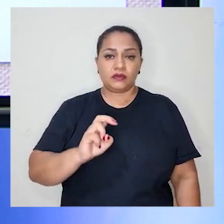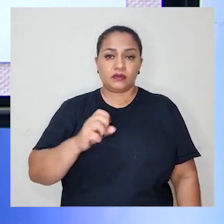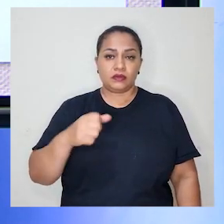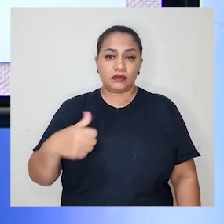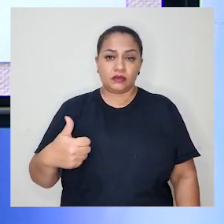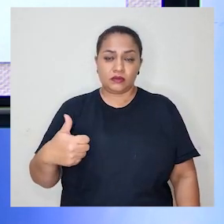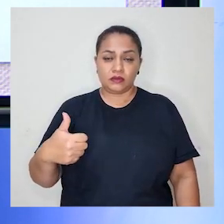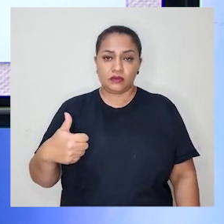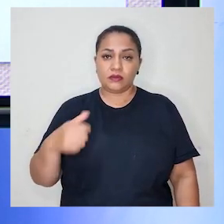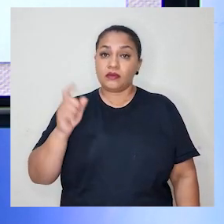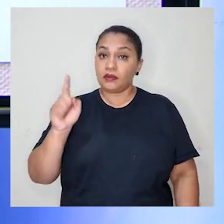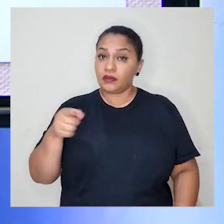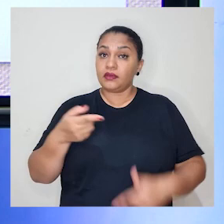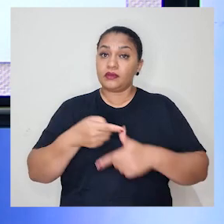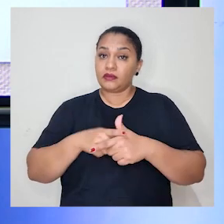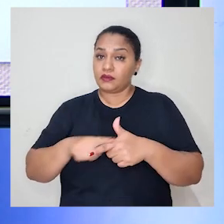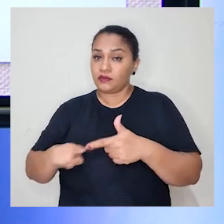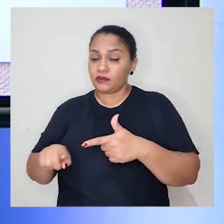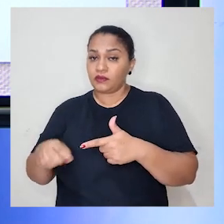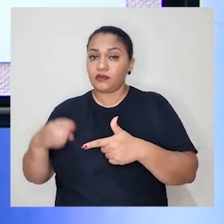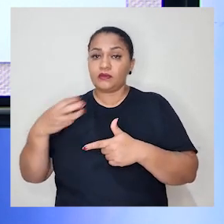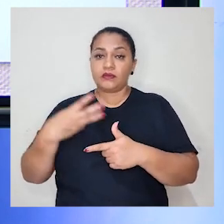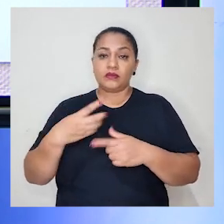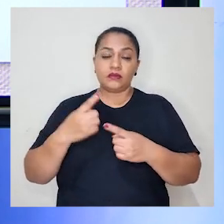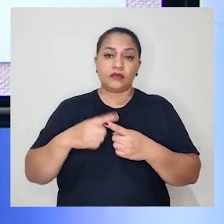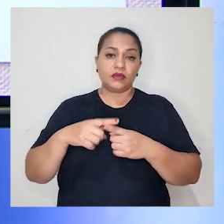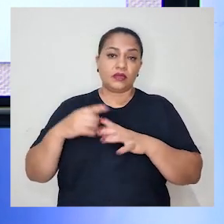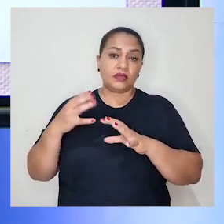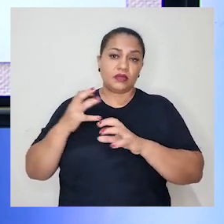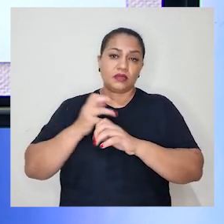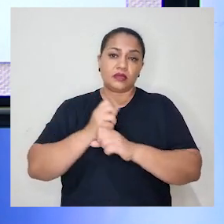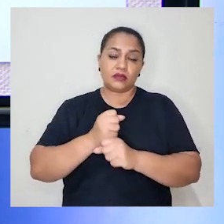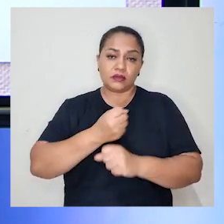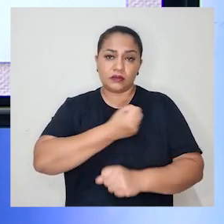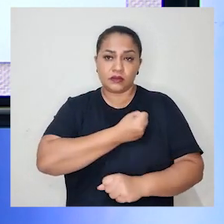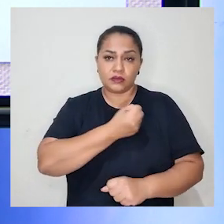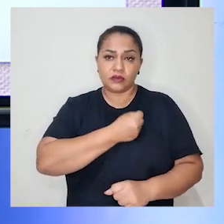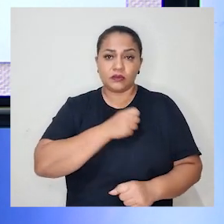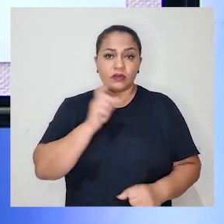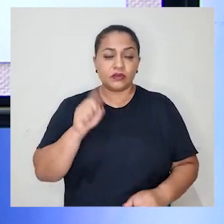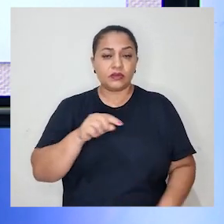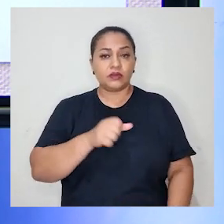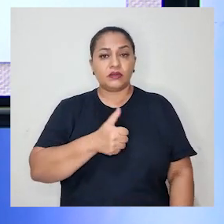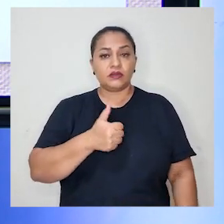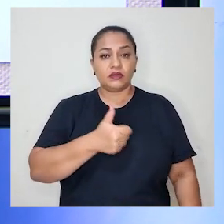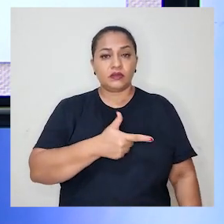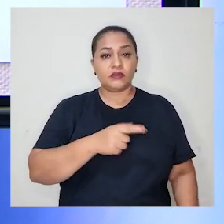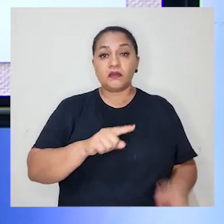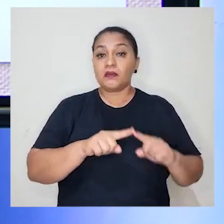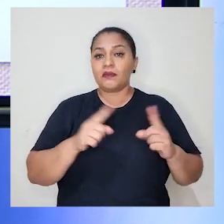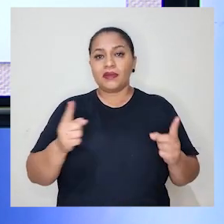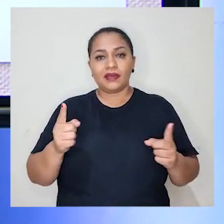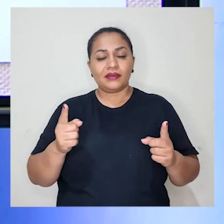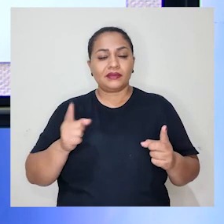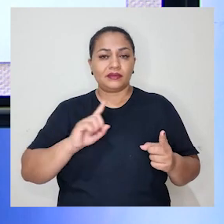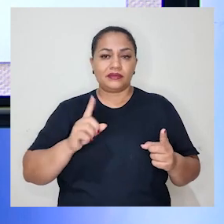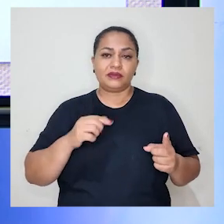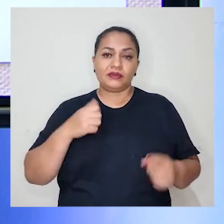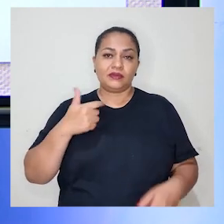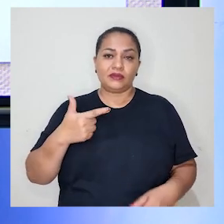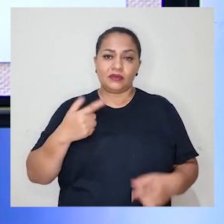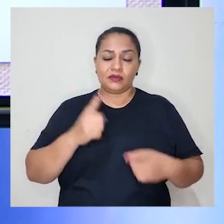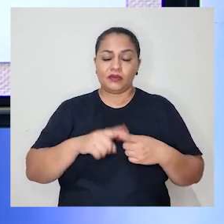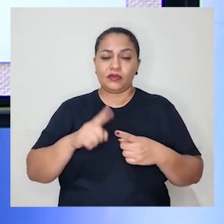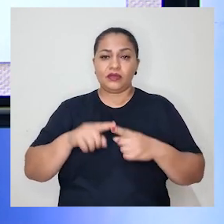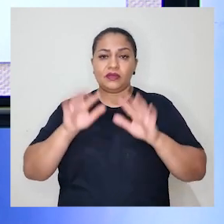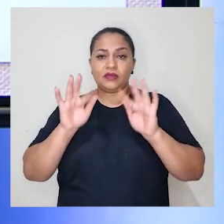4.251. Seria divisível por 3, porque a soma dos algarismos ia dar 12, mas não seria divisível por 2,